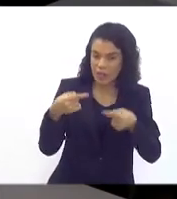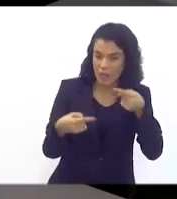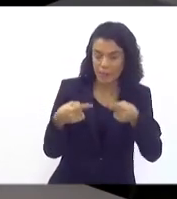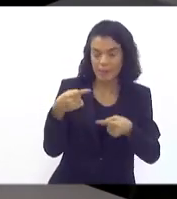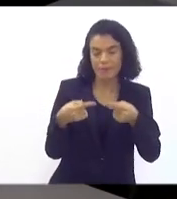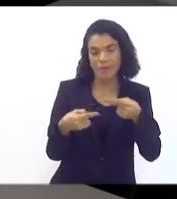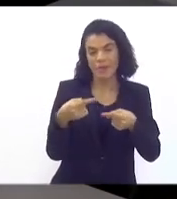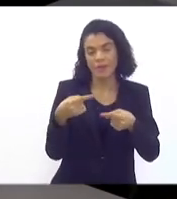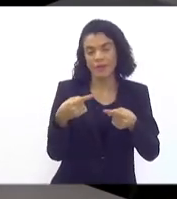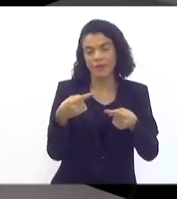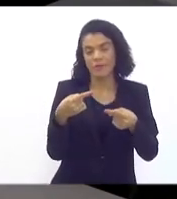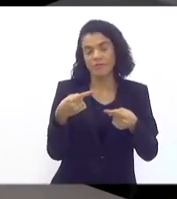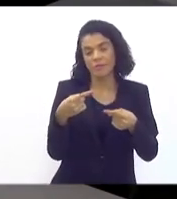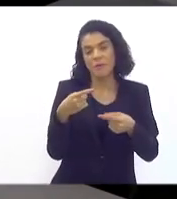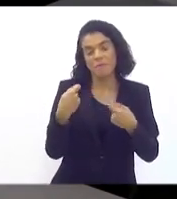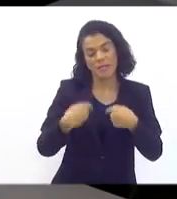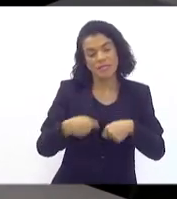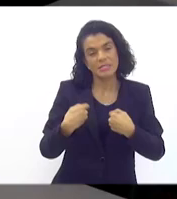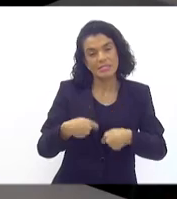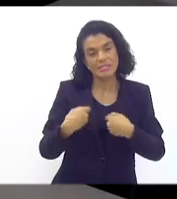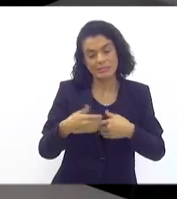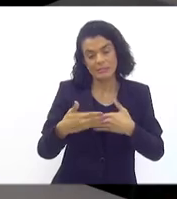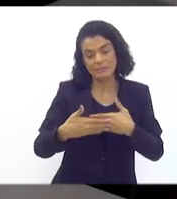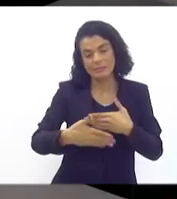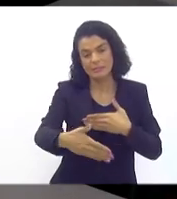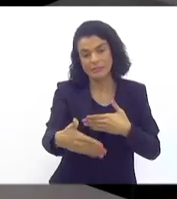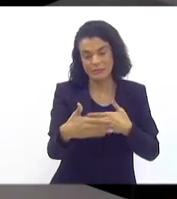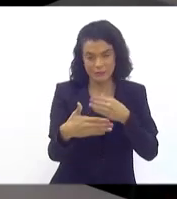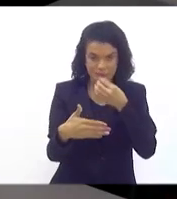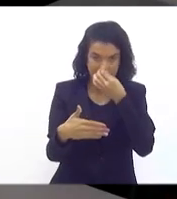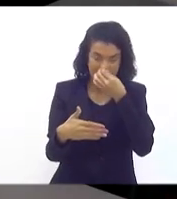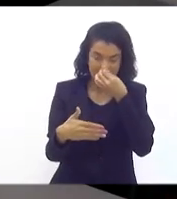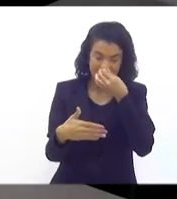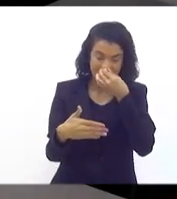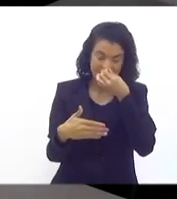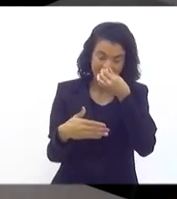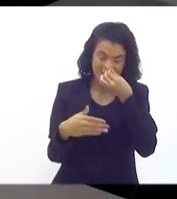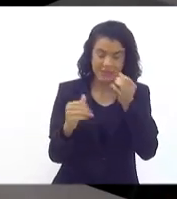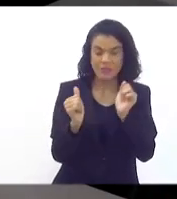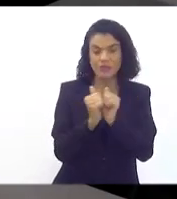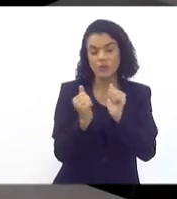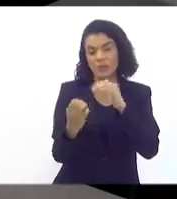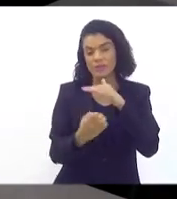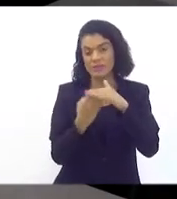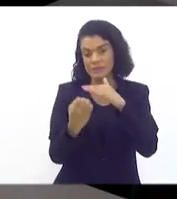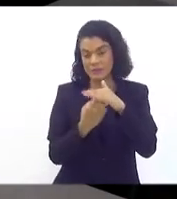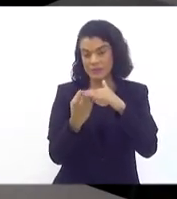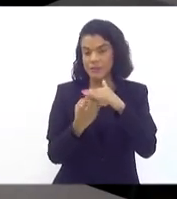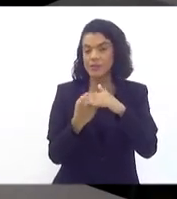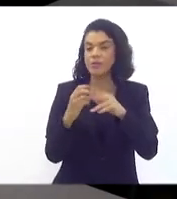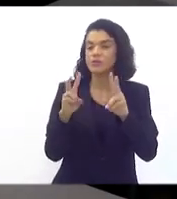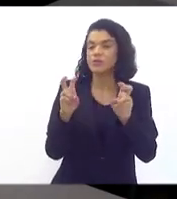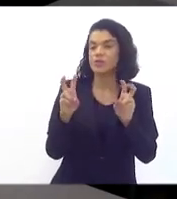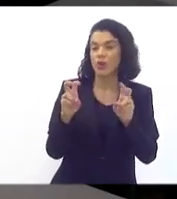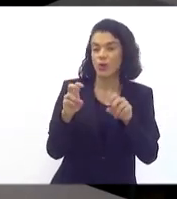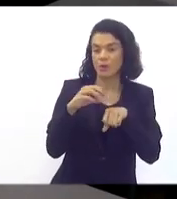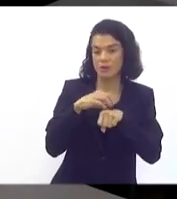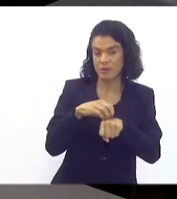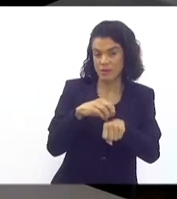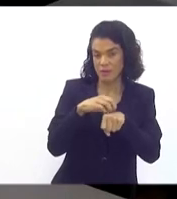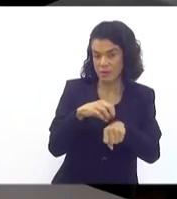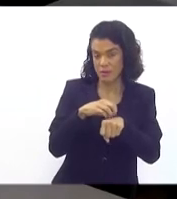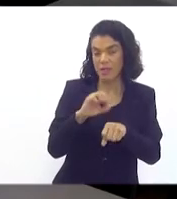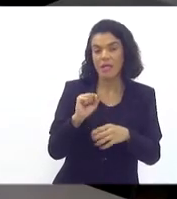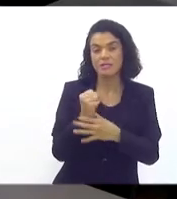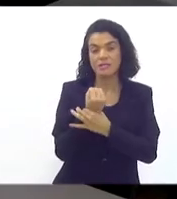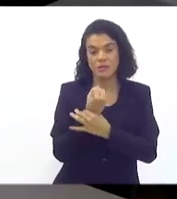é vai precisar enfrentar obviamente em conjunto com as agências em especial quando chegar na questão dos transportes que a questão